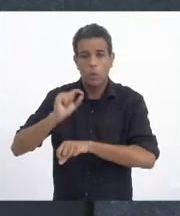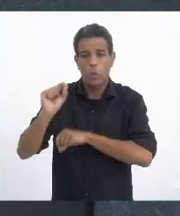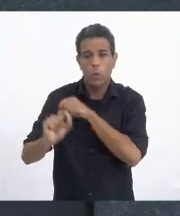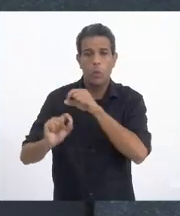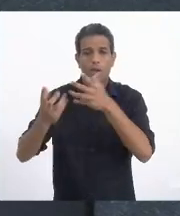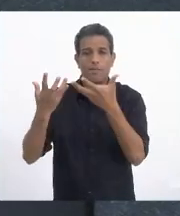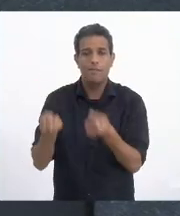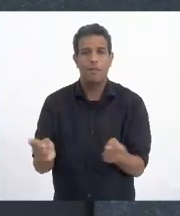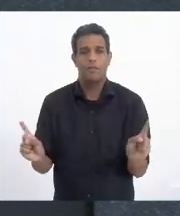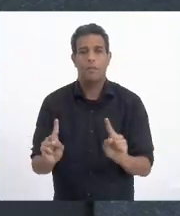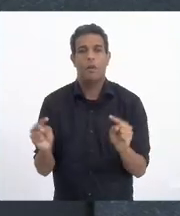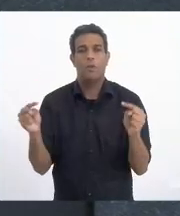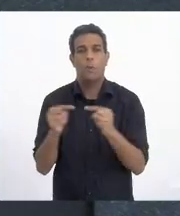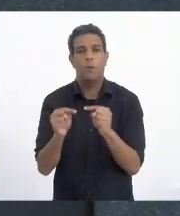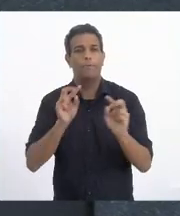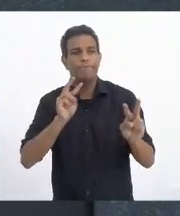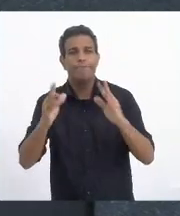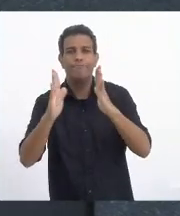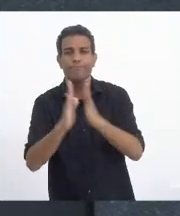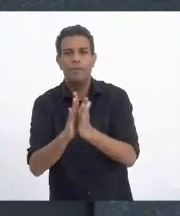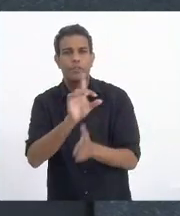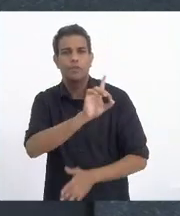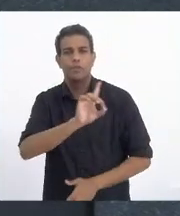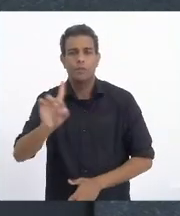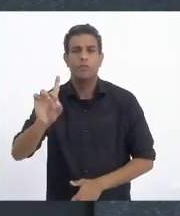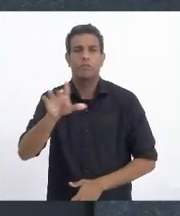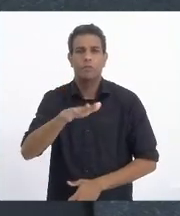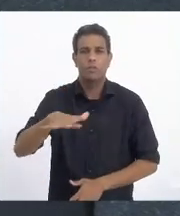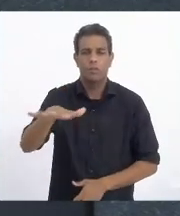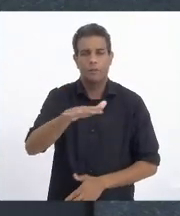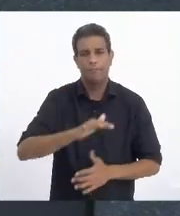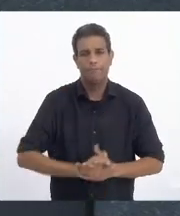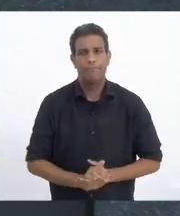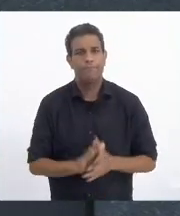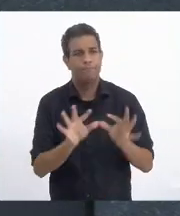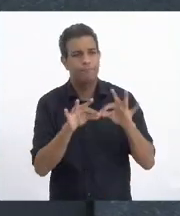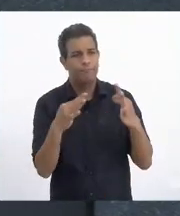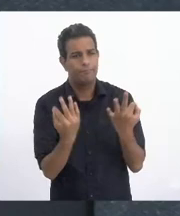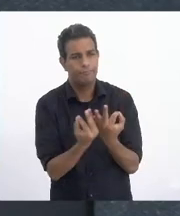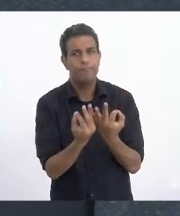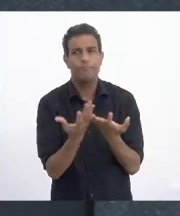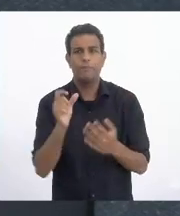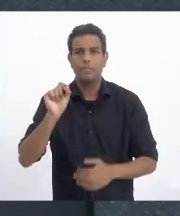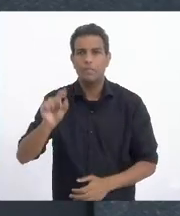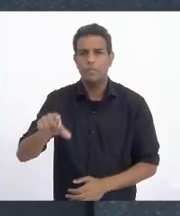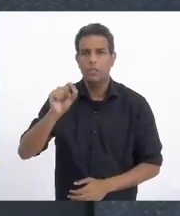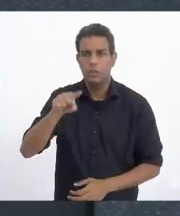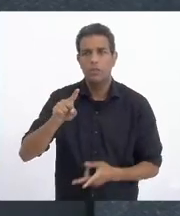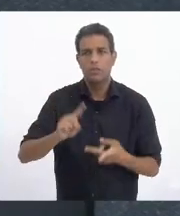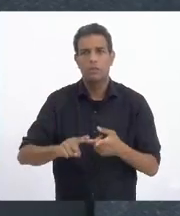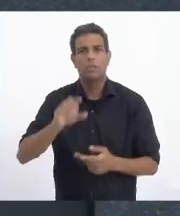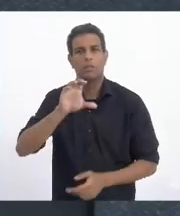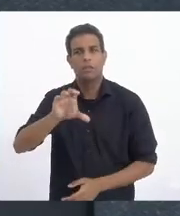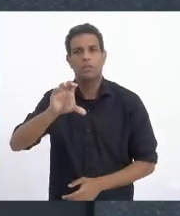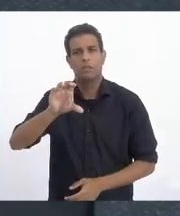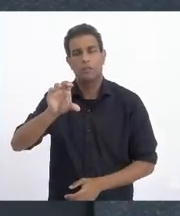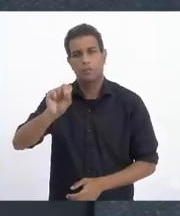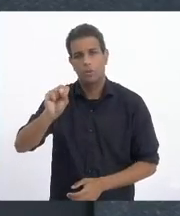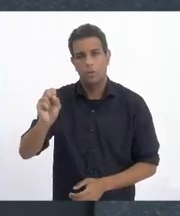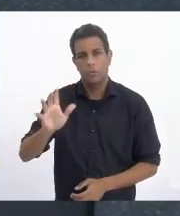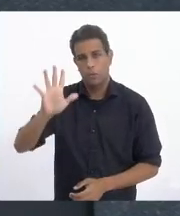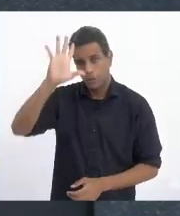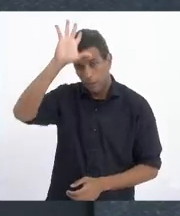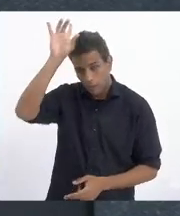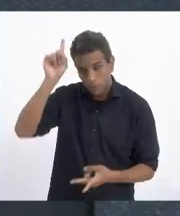a gente não pode mais aceitar isso. Eu venho pedir aqui em nome da família, família Sangue Azul, a família SOS,